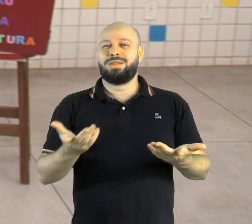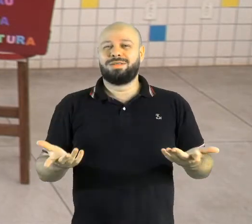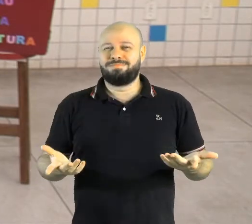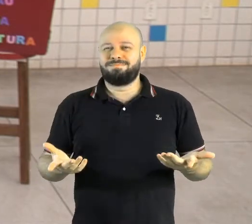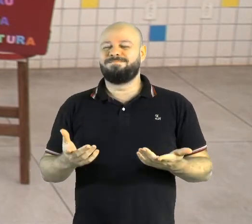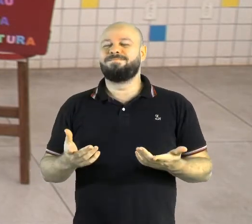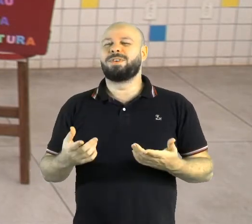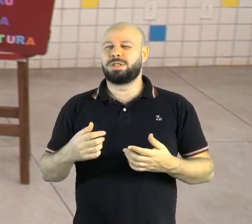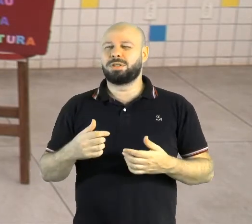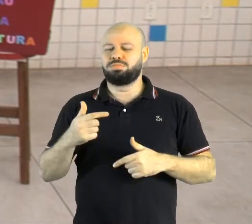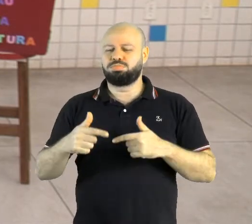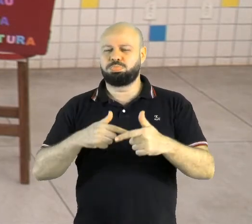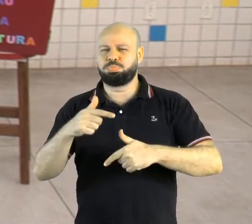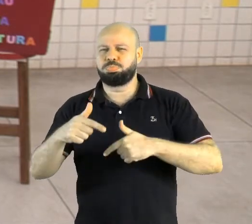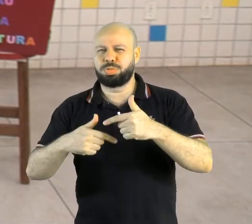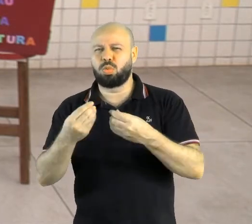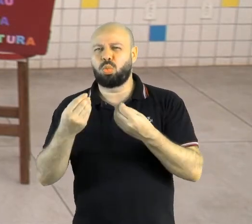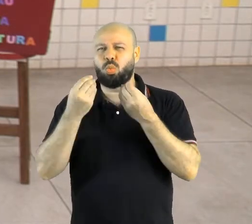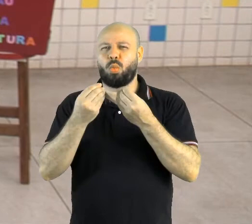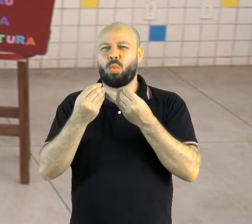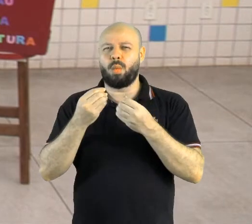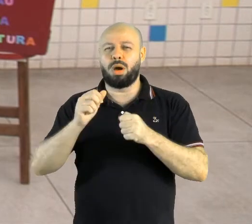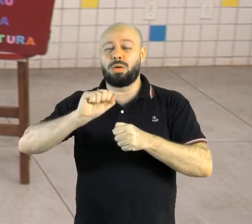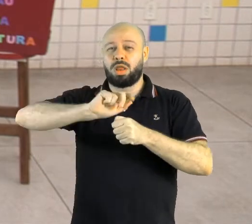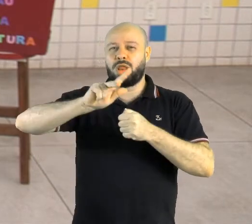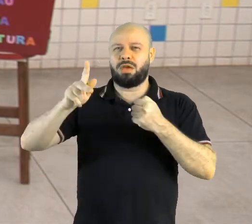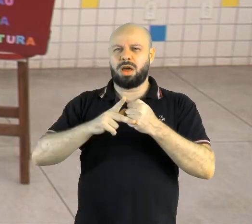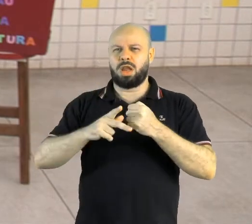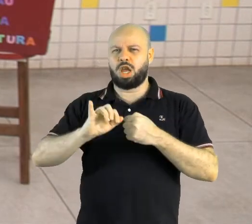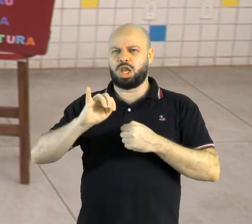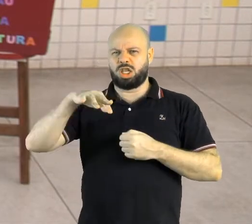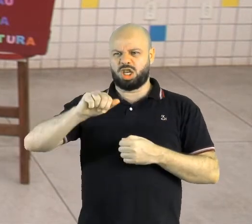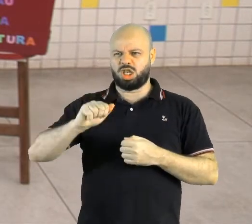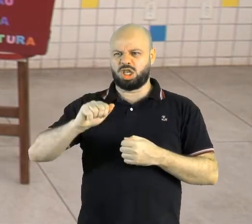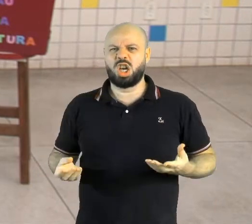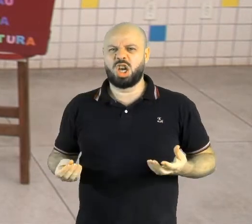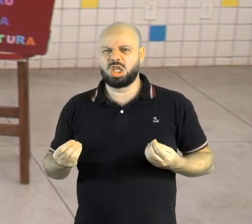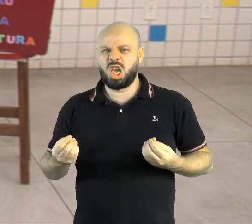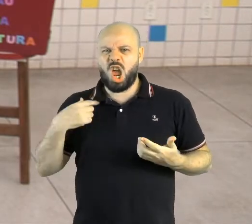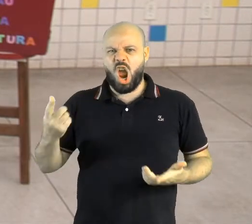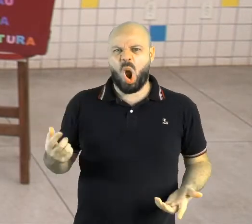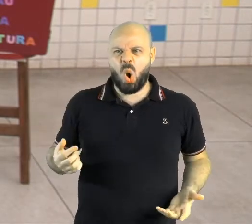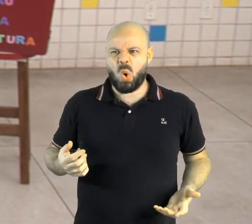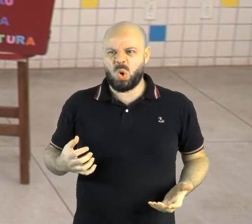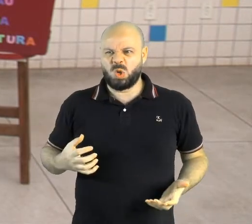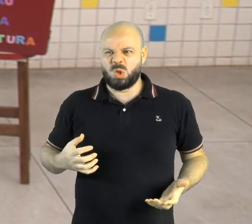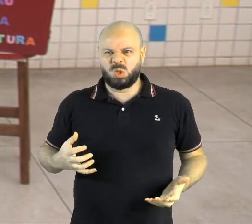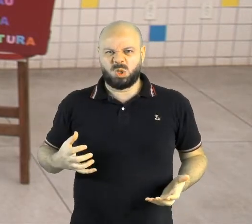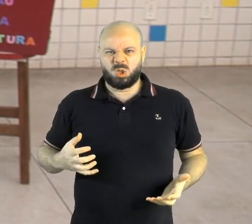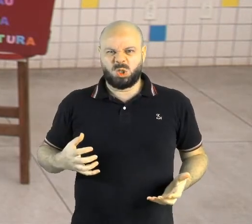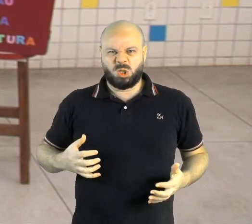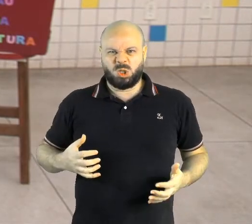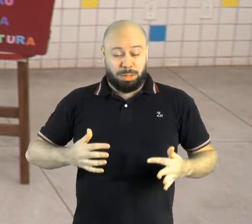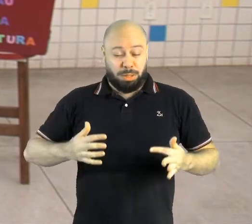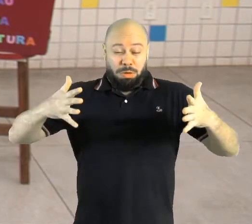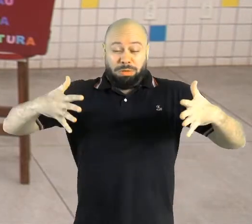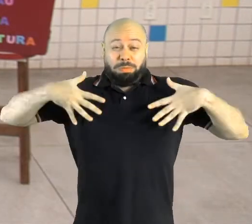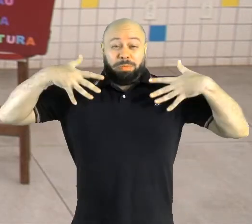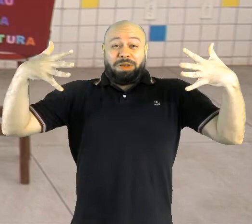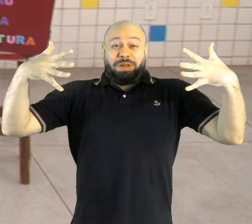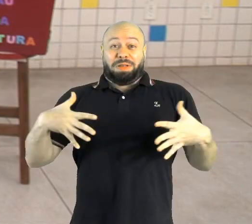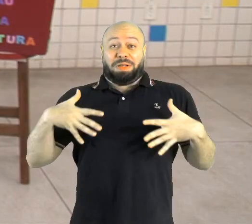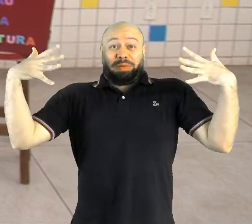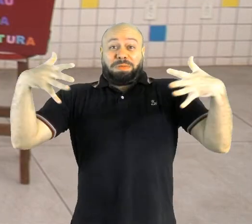vai trabalhar essa questão dos advérbios de intensidade. Quando você é bem intenso, você fala assim, eu estava muito feliz, estava